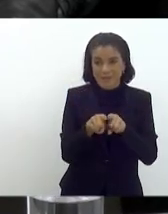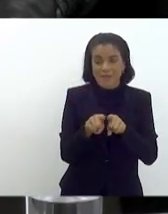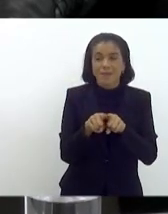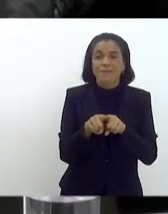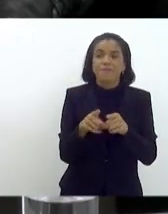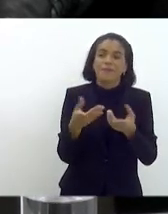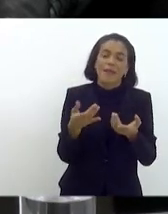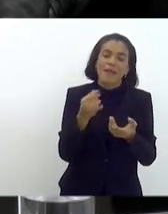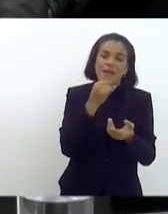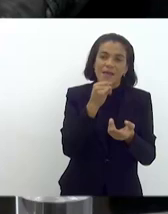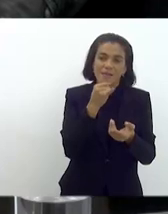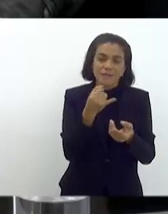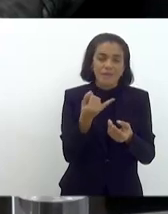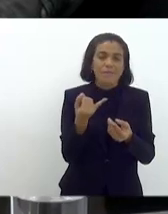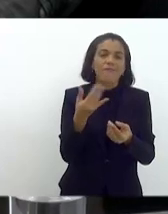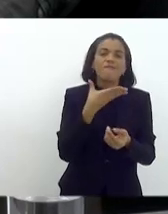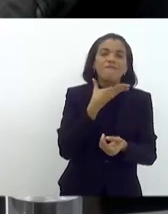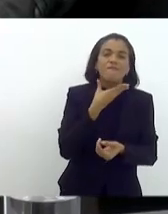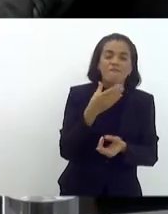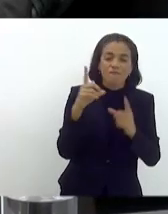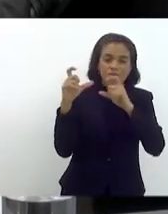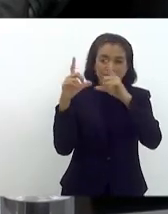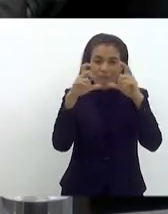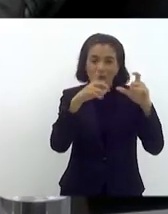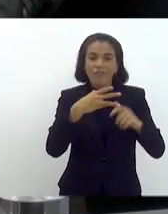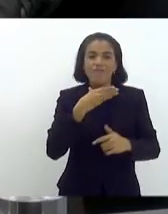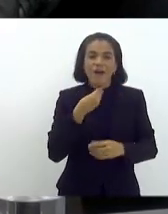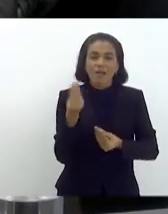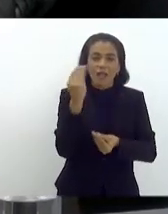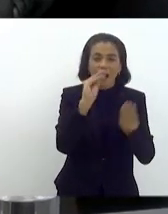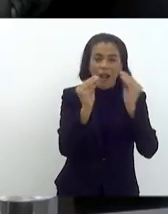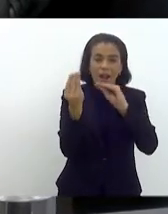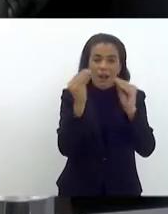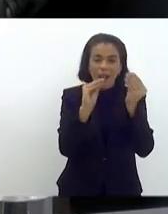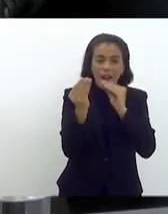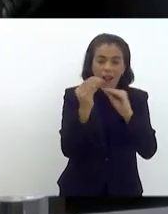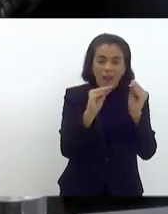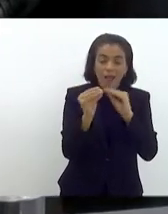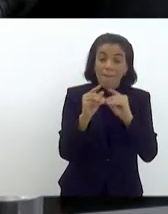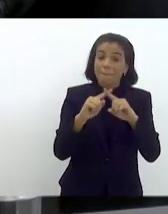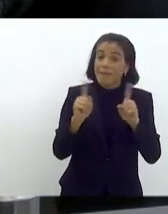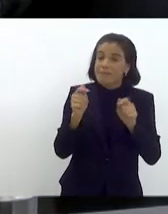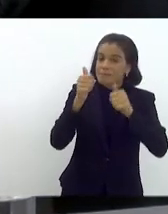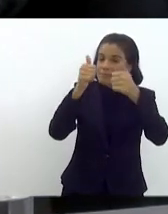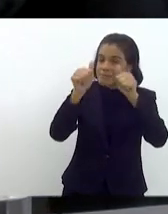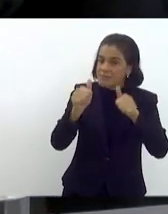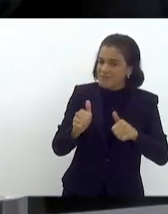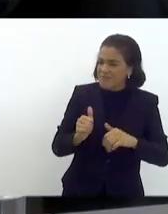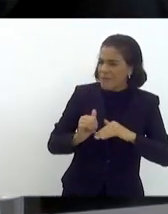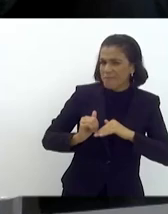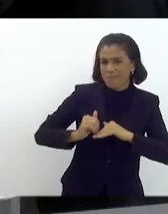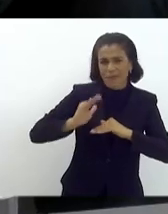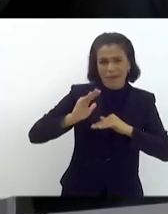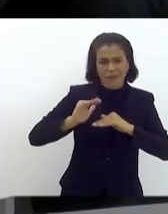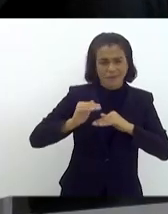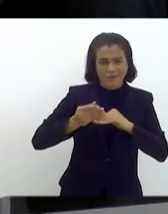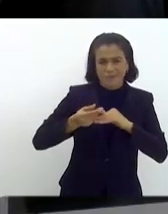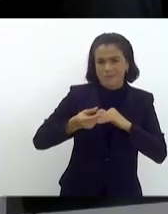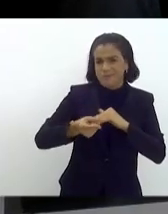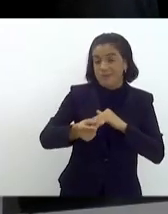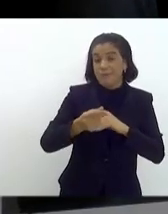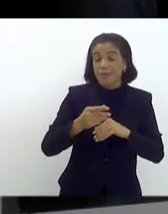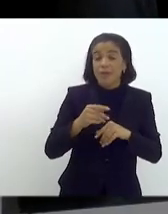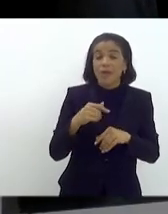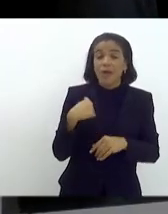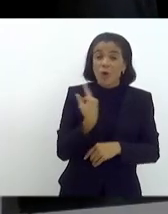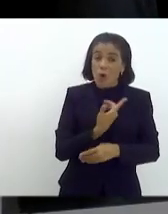simulações com montagens de fotografias que podem acontecer mas essa análise ela vai muito além né hoje em dia a gente